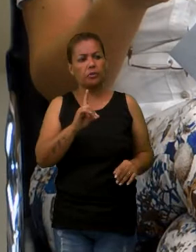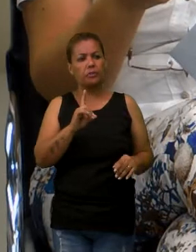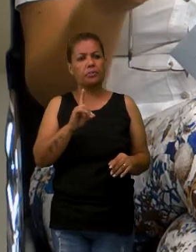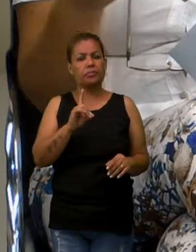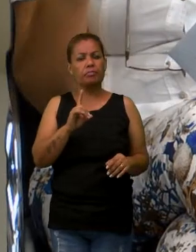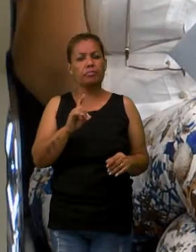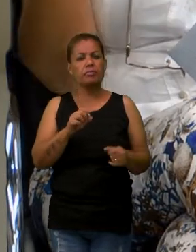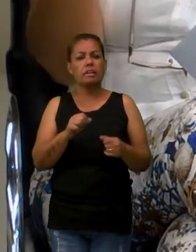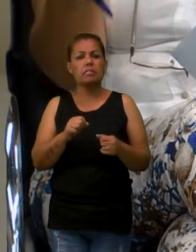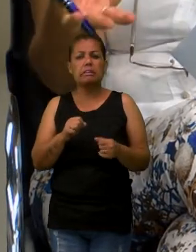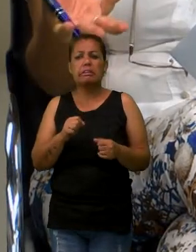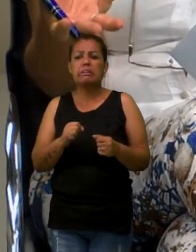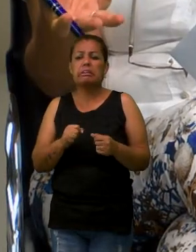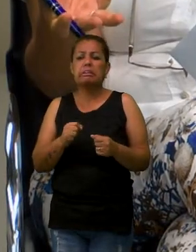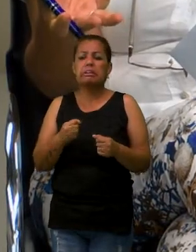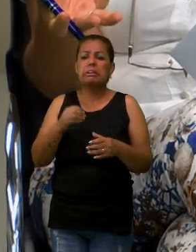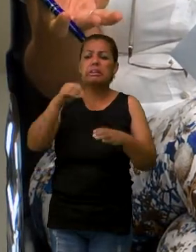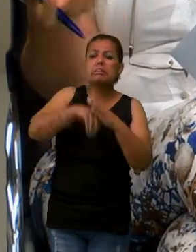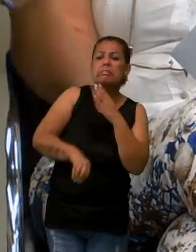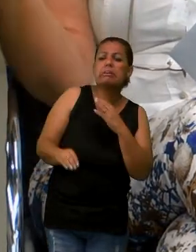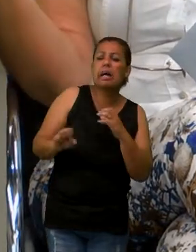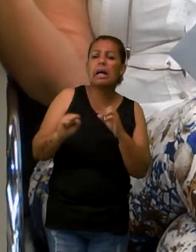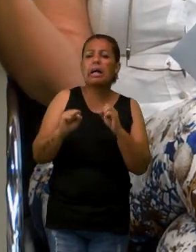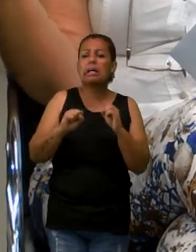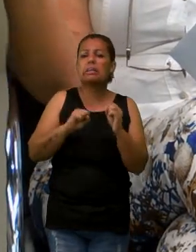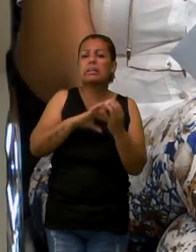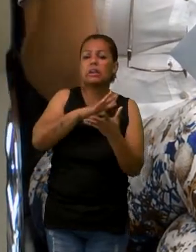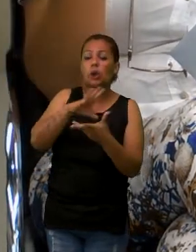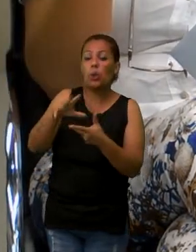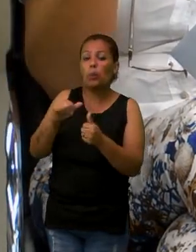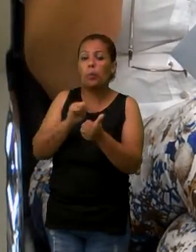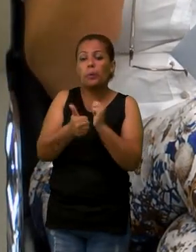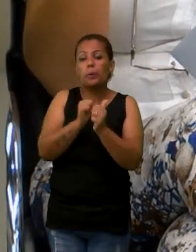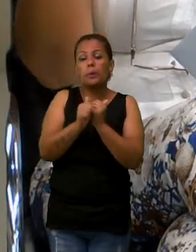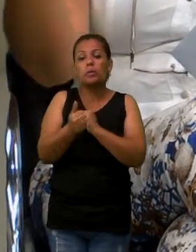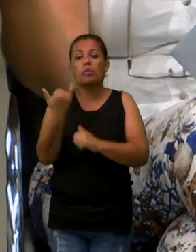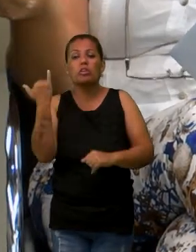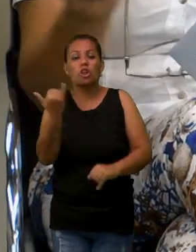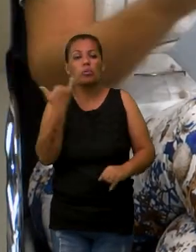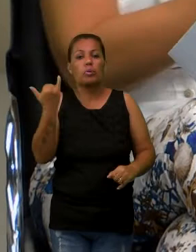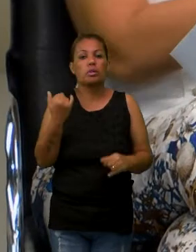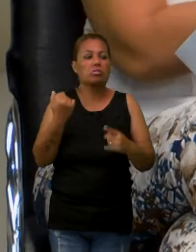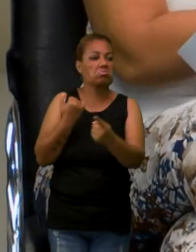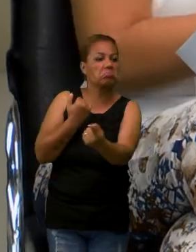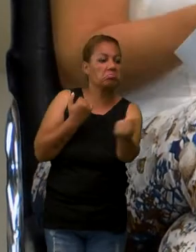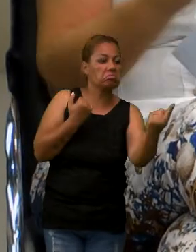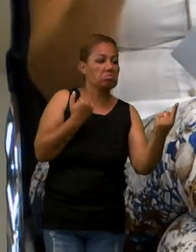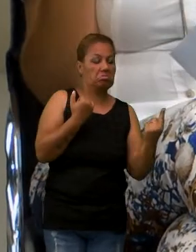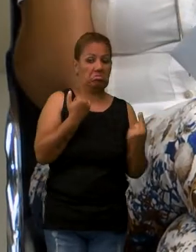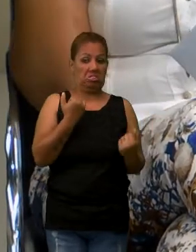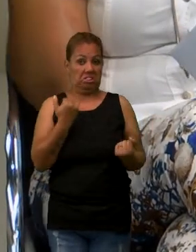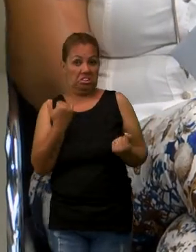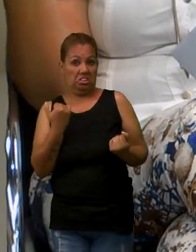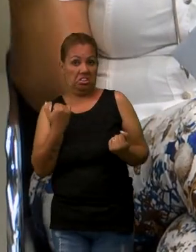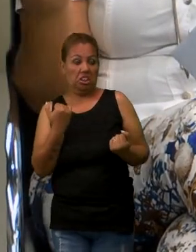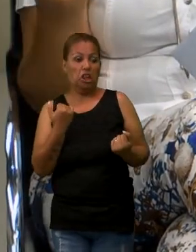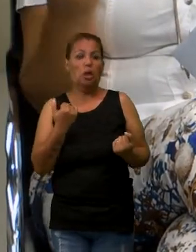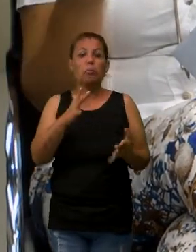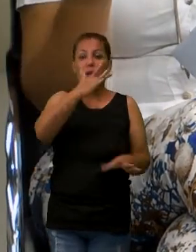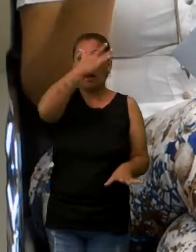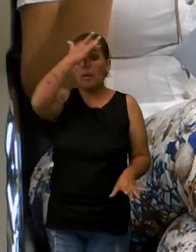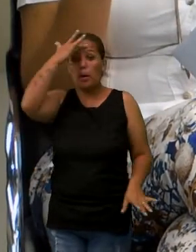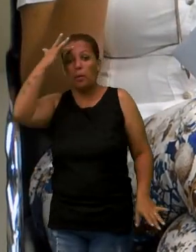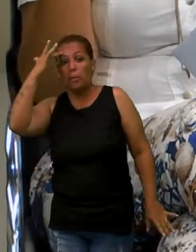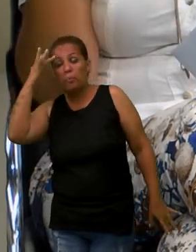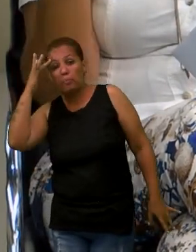é entrar nesse mundo do esporte você acha importante o sport vocês aí nem vou dizer para a pessoa com deficiência